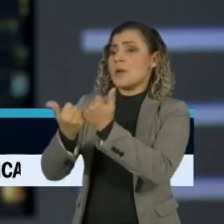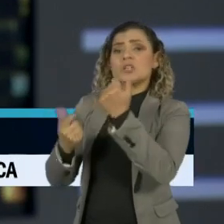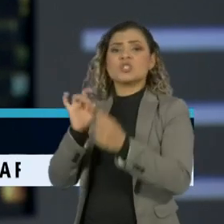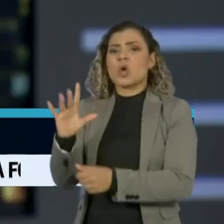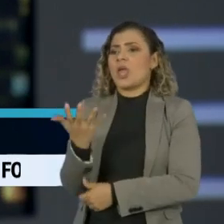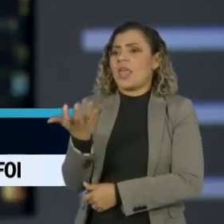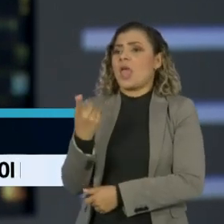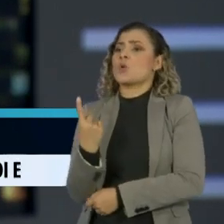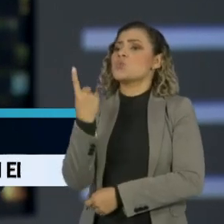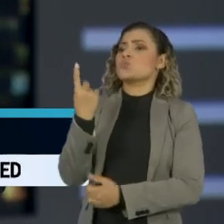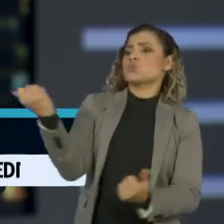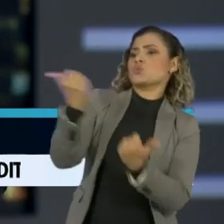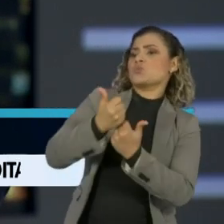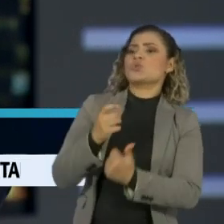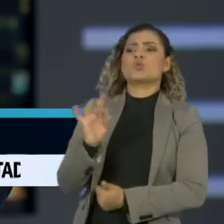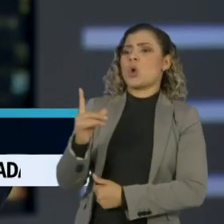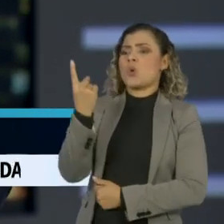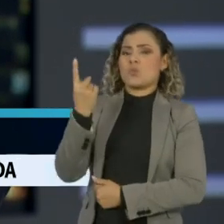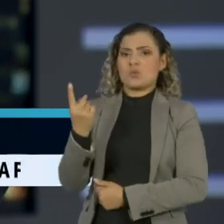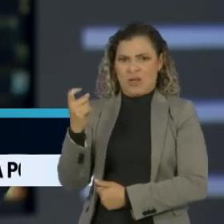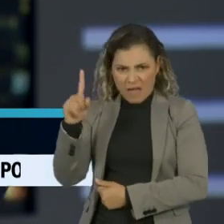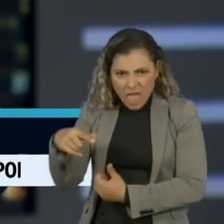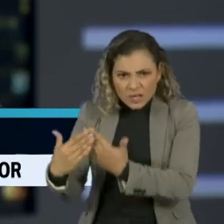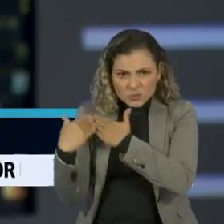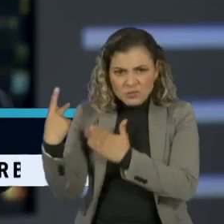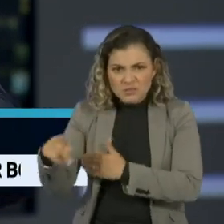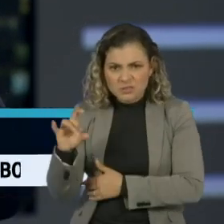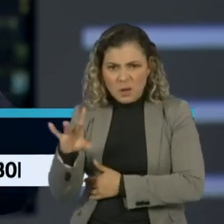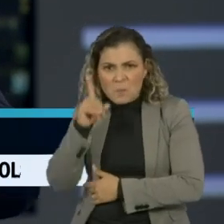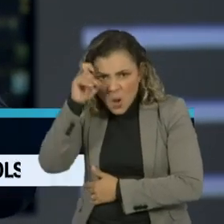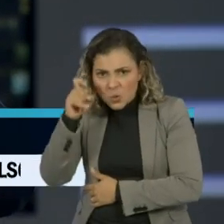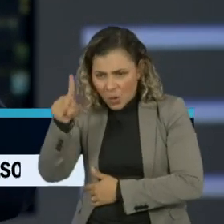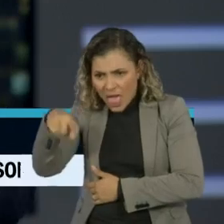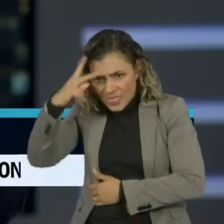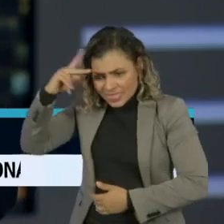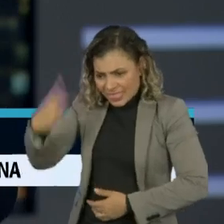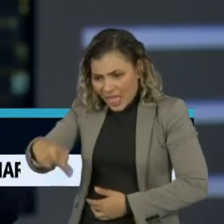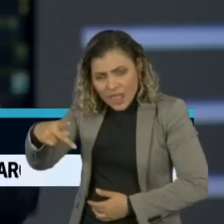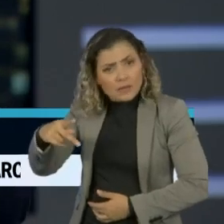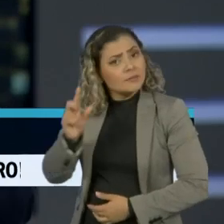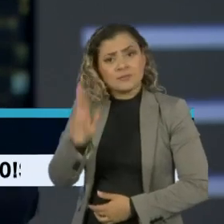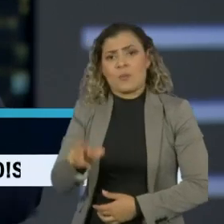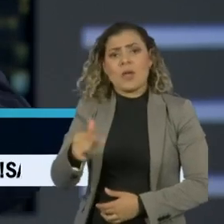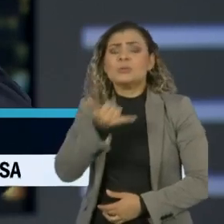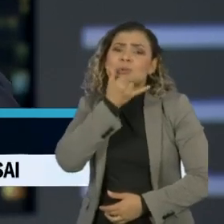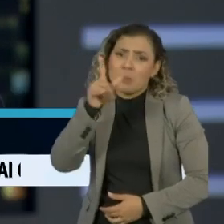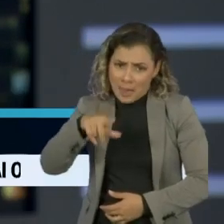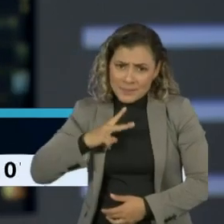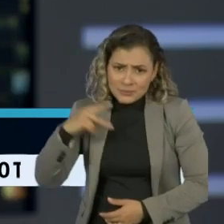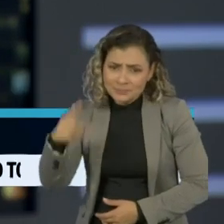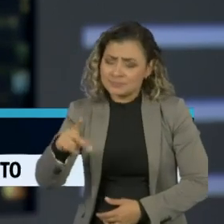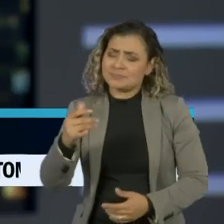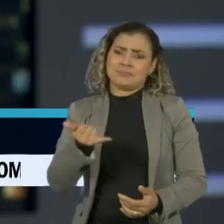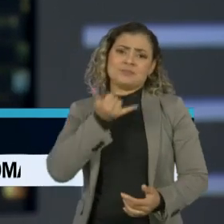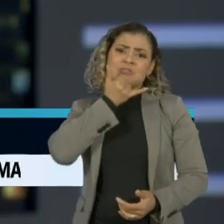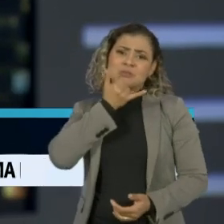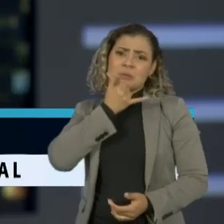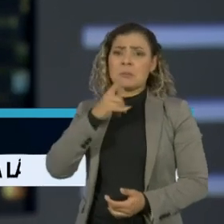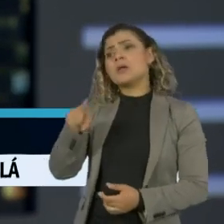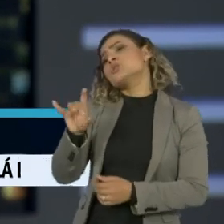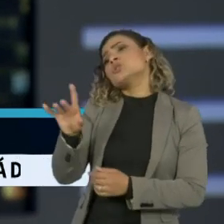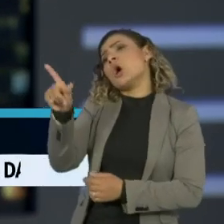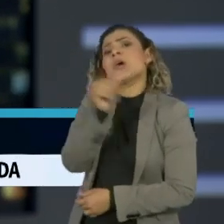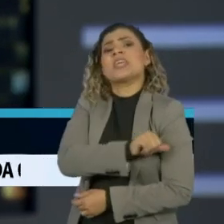uma. Como se a superintendência fosse do ministro da Justiça. Ele não entende as relações de governo, ele acha que é tudo a questão pessoal. Queria para ele do Rio